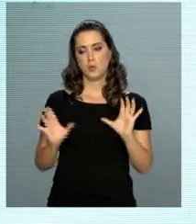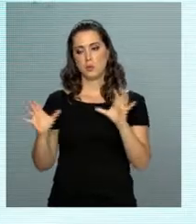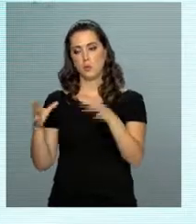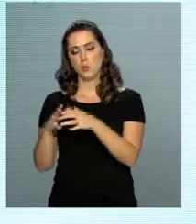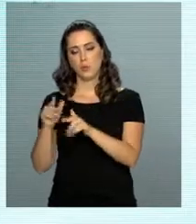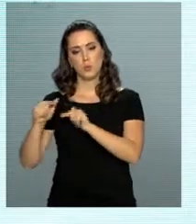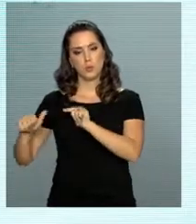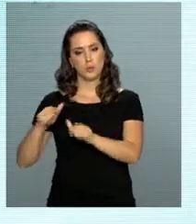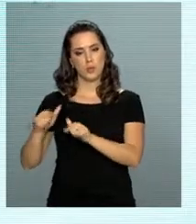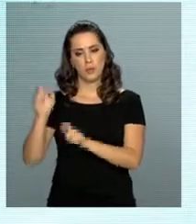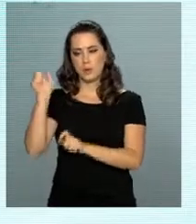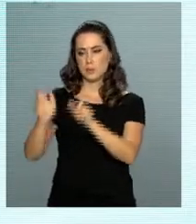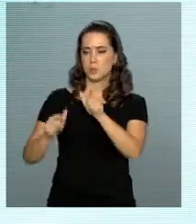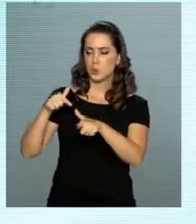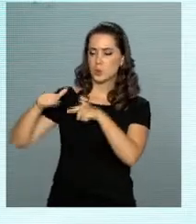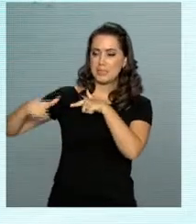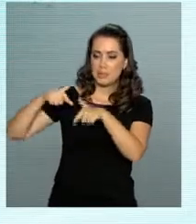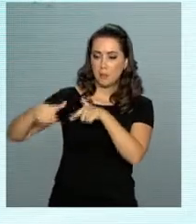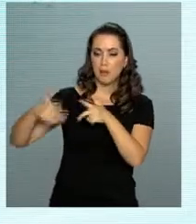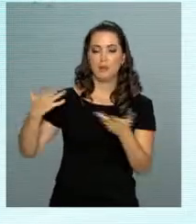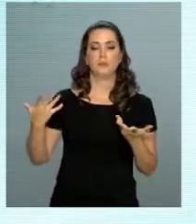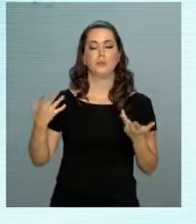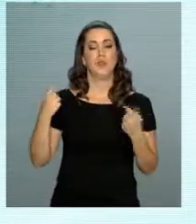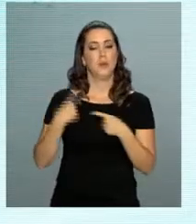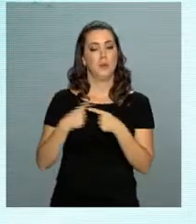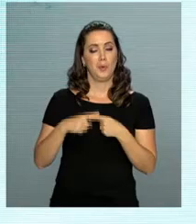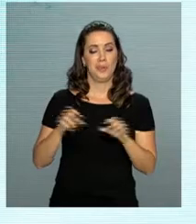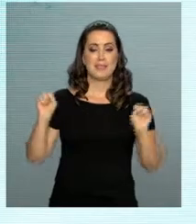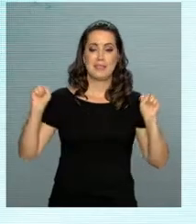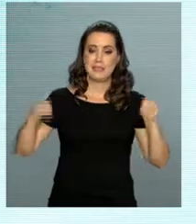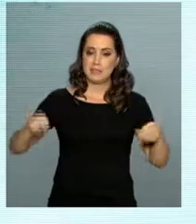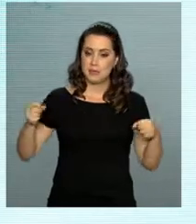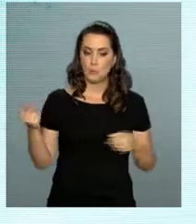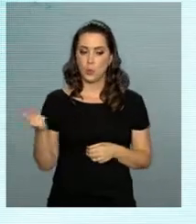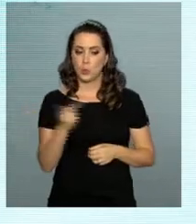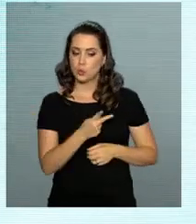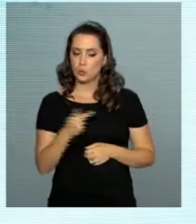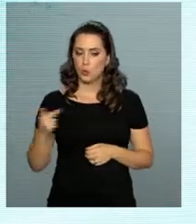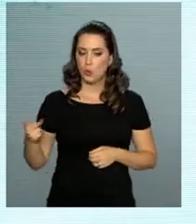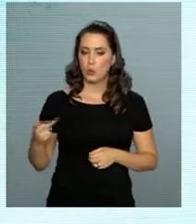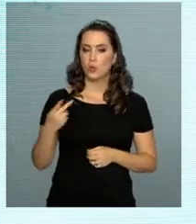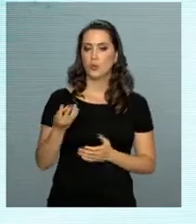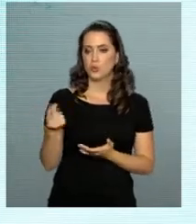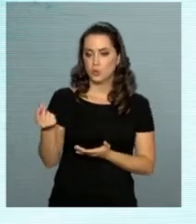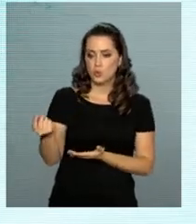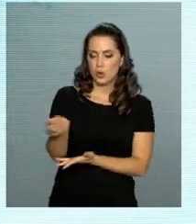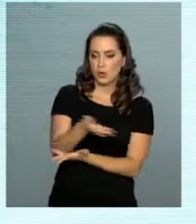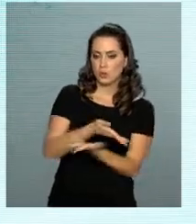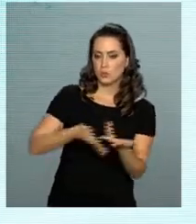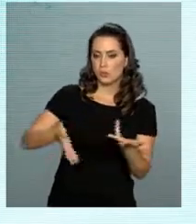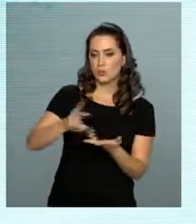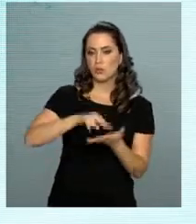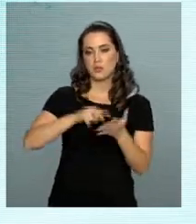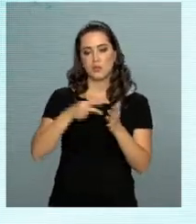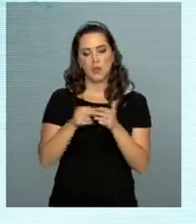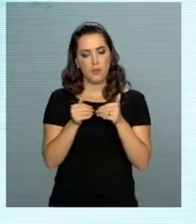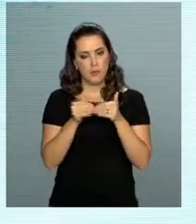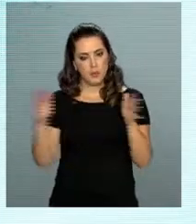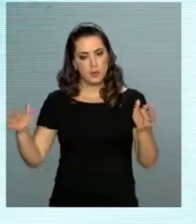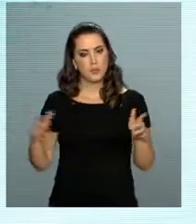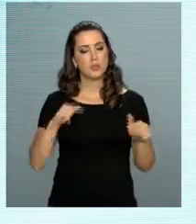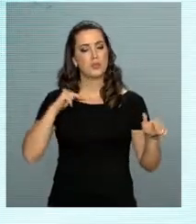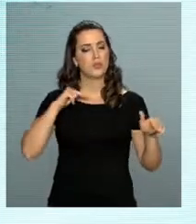e de outro lado os trabalhadores e é claro como salientaram todos o investimento significa abertura